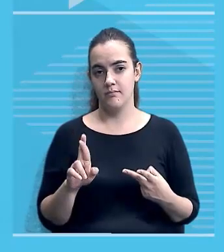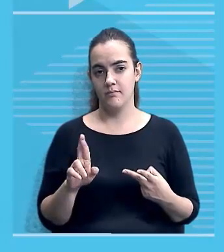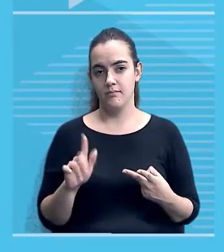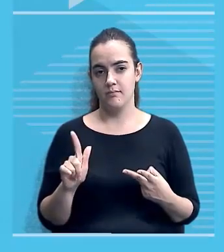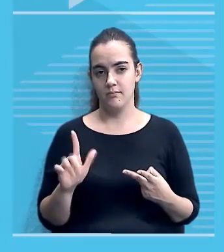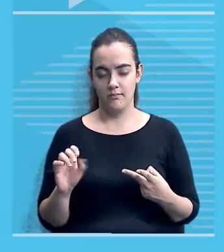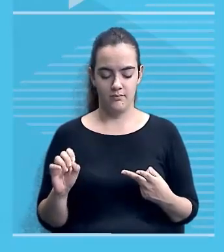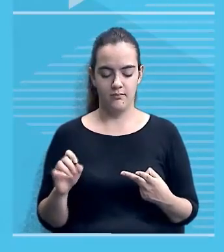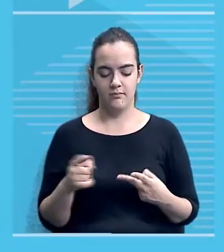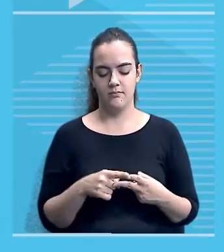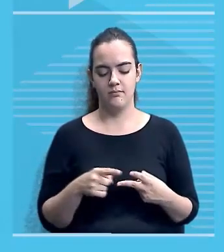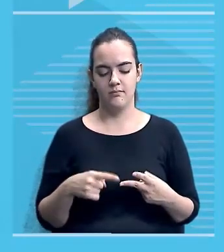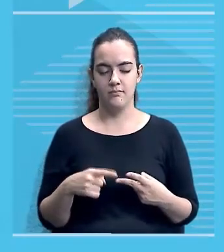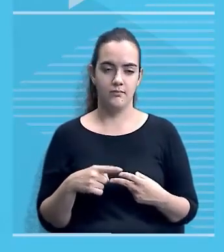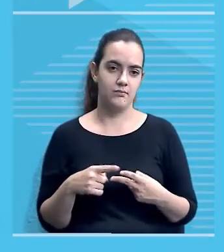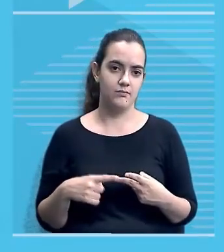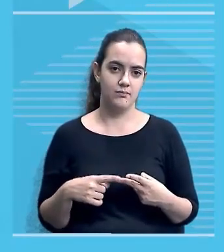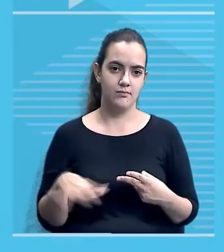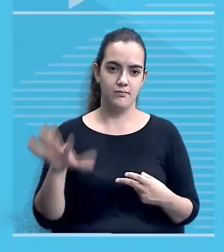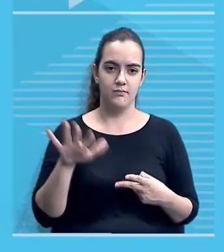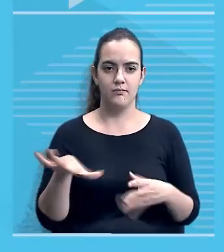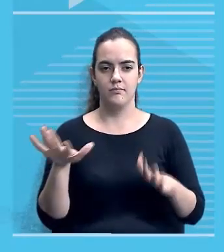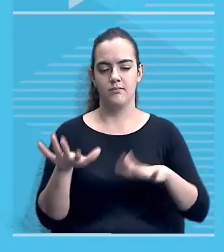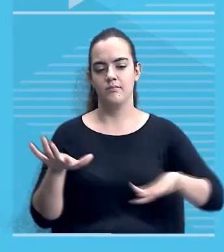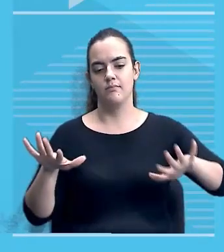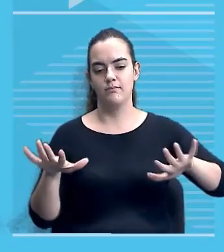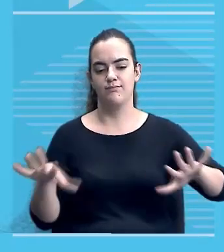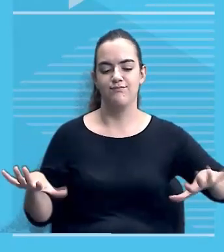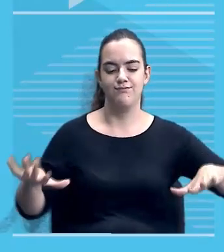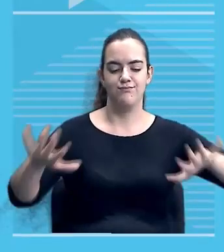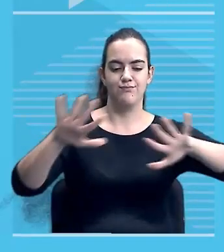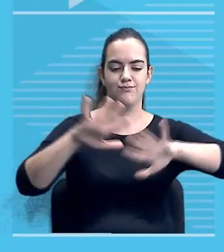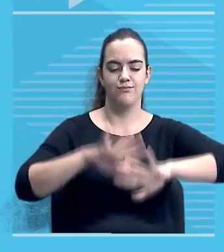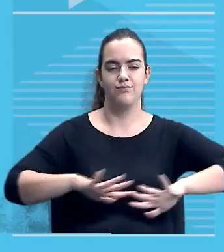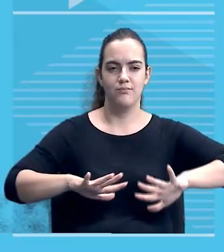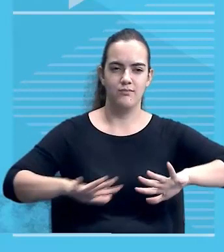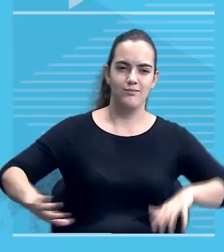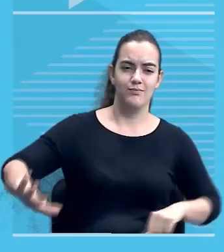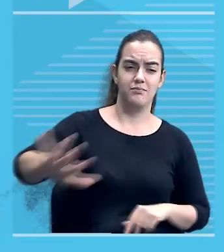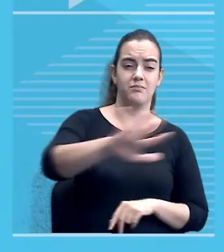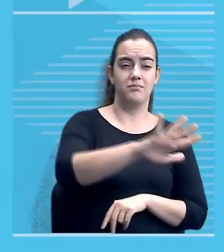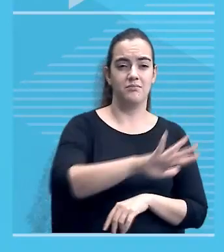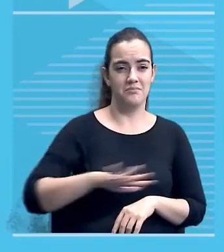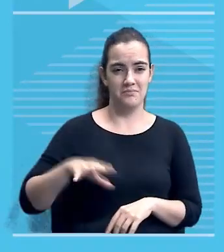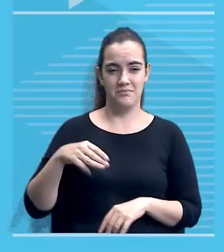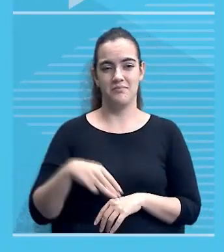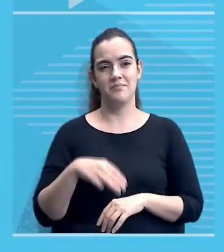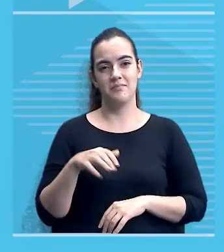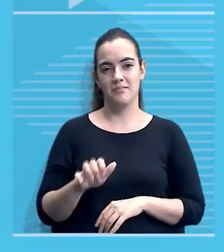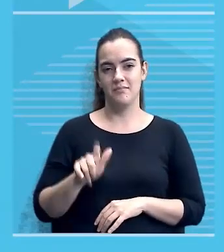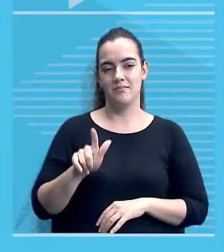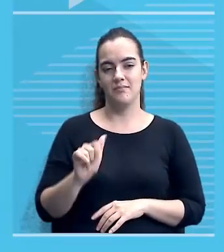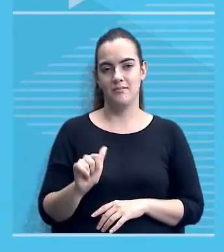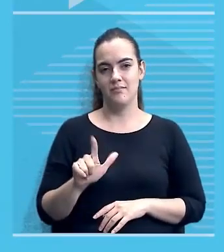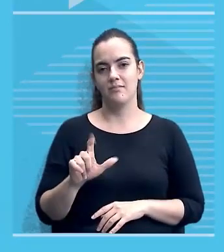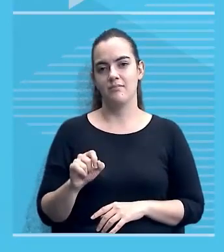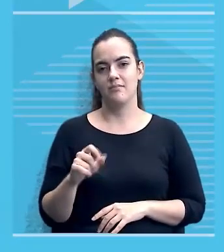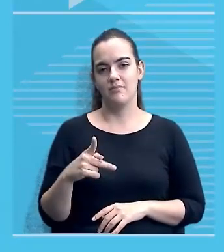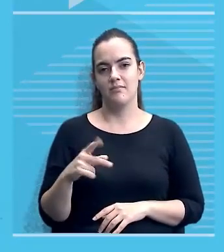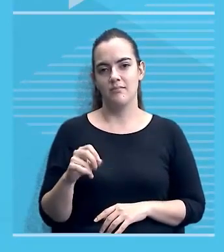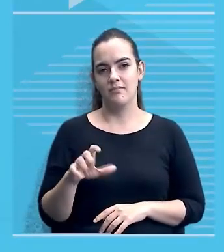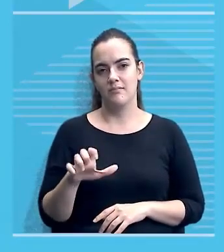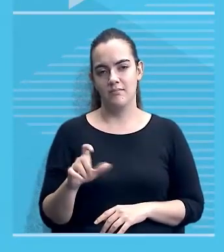quando você ouvir falar em megalope É porque ela tá agregando ali mais de uma região metropolitana né é uma área